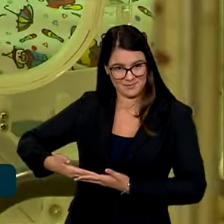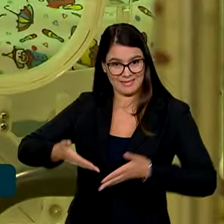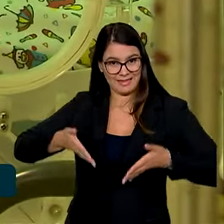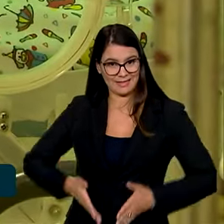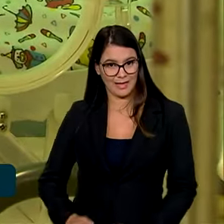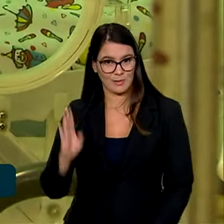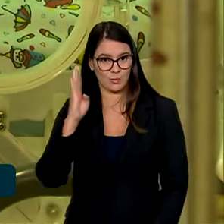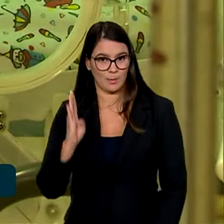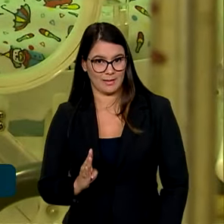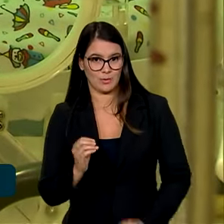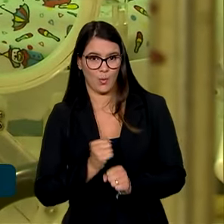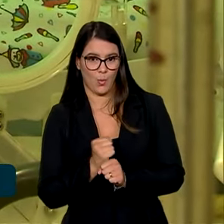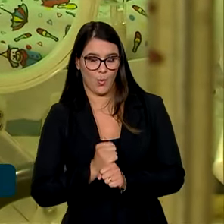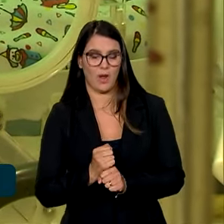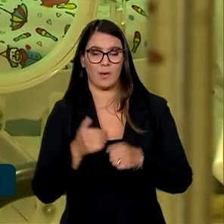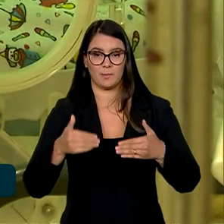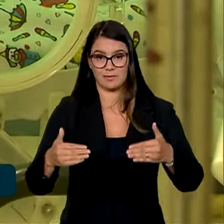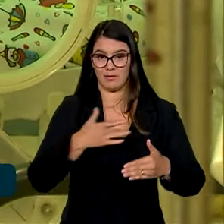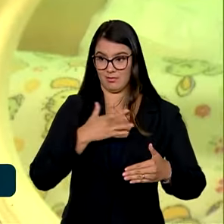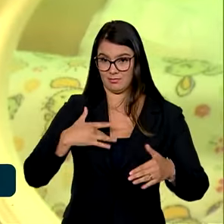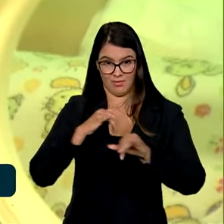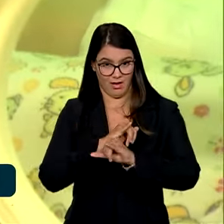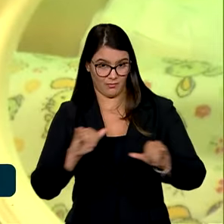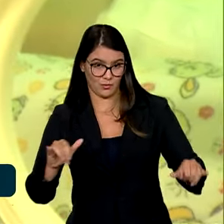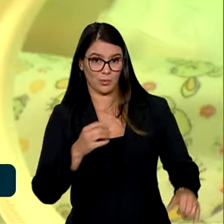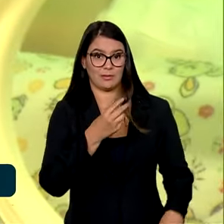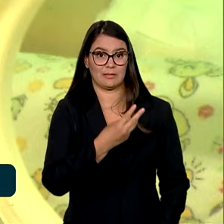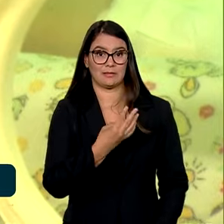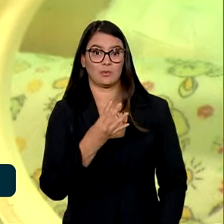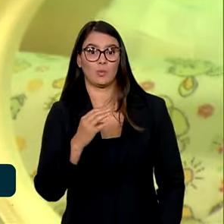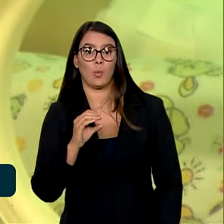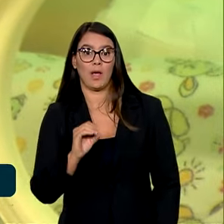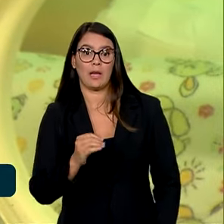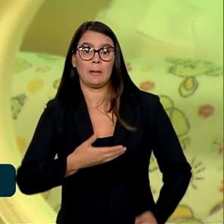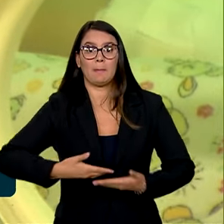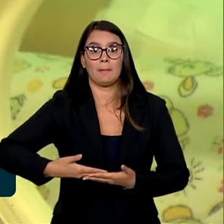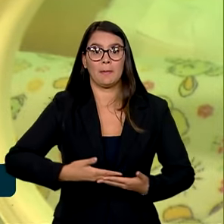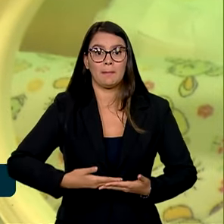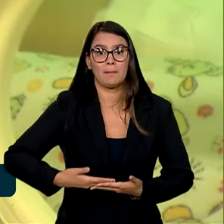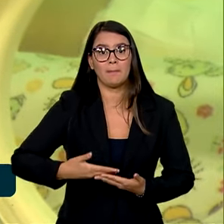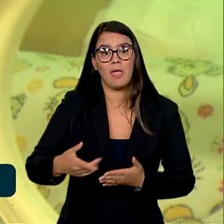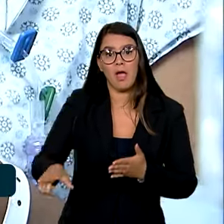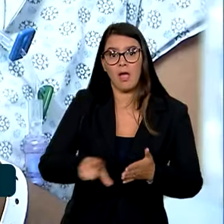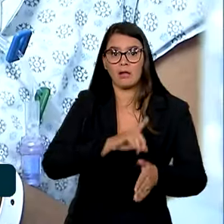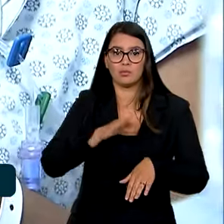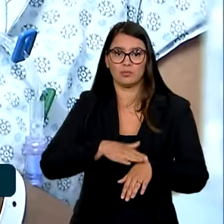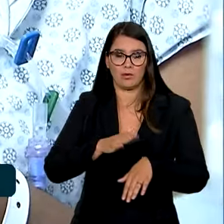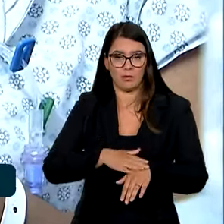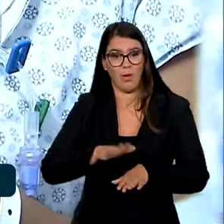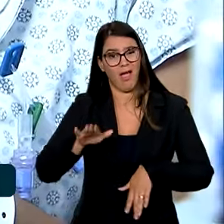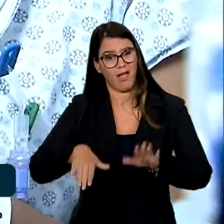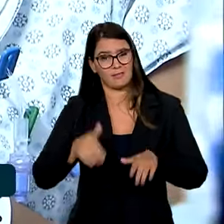ano, segundo o Ministério da Saúde, 340 mil bebês prematuros. E muitas vezes as